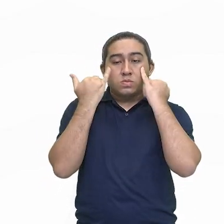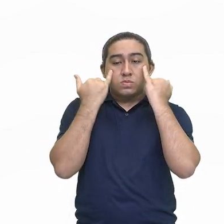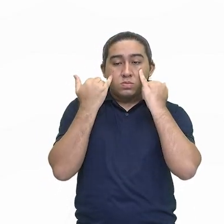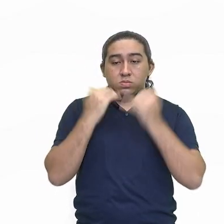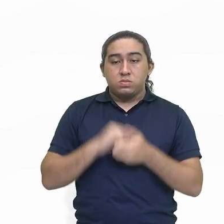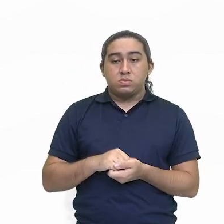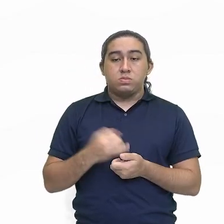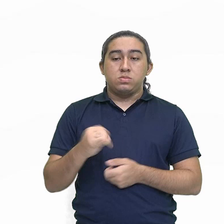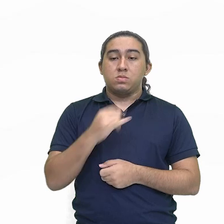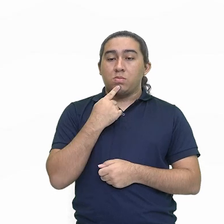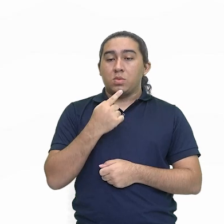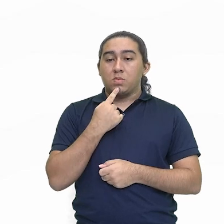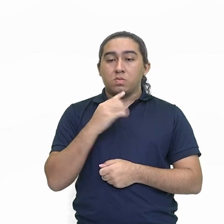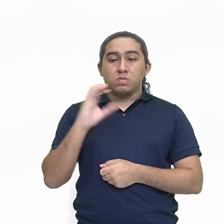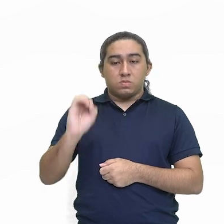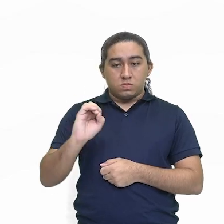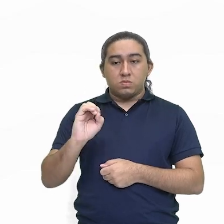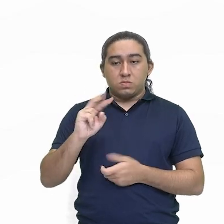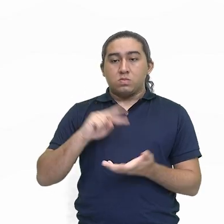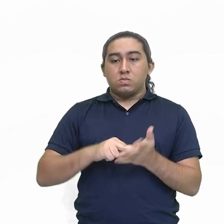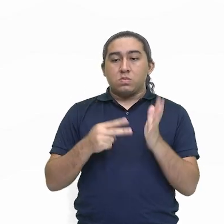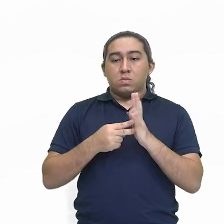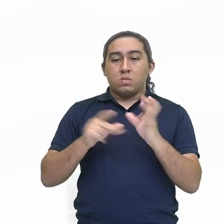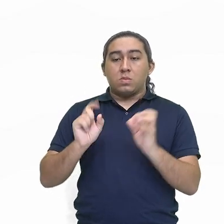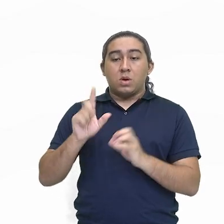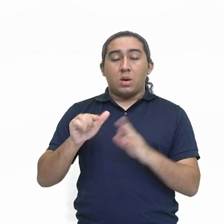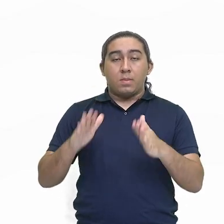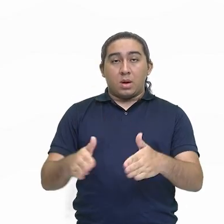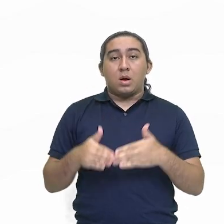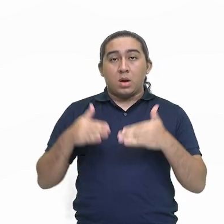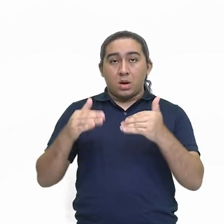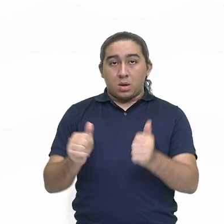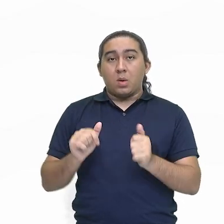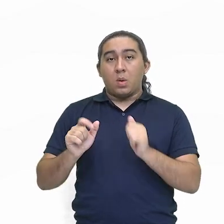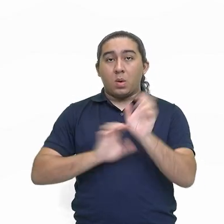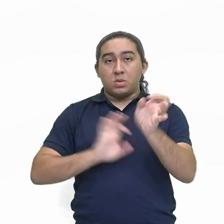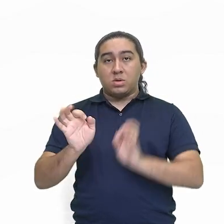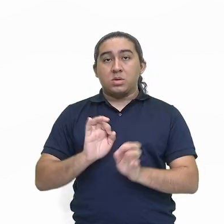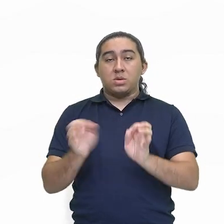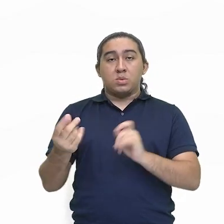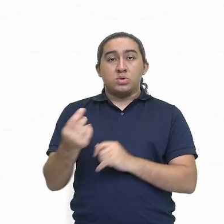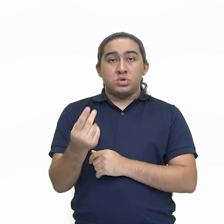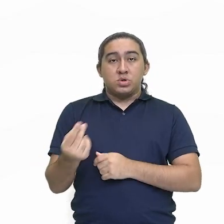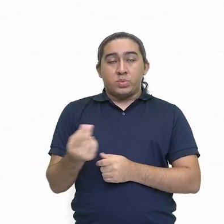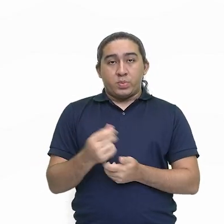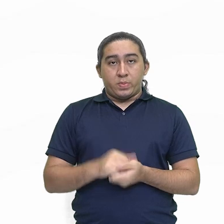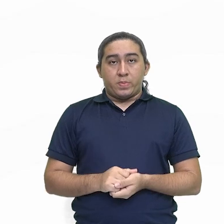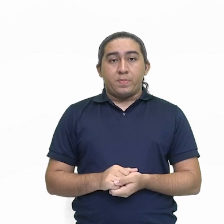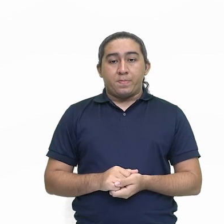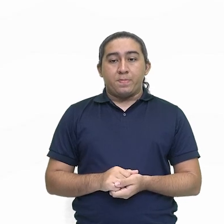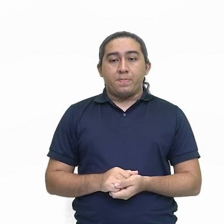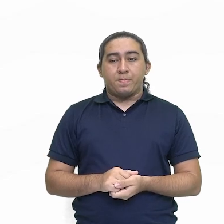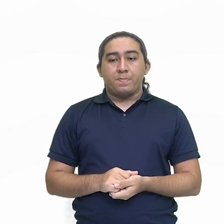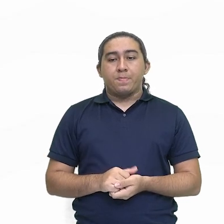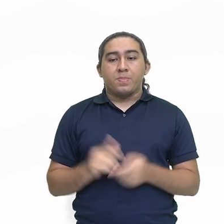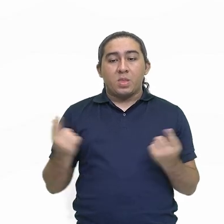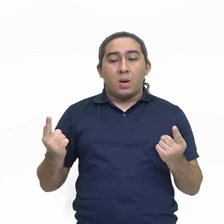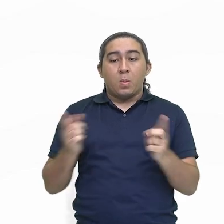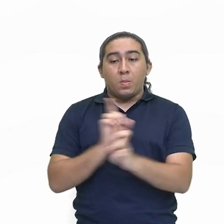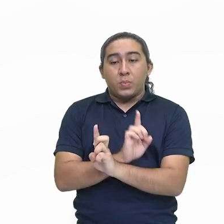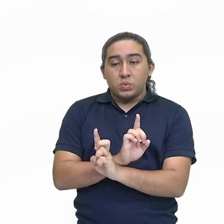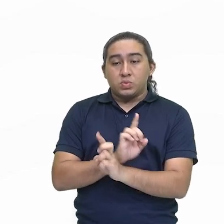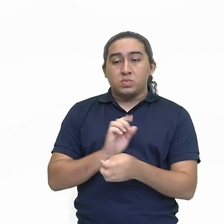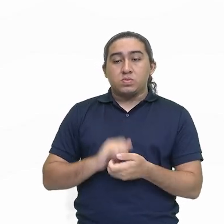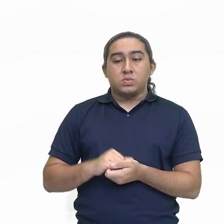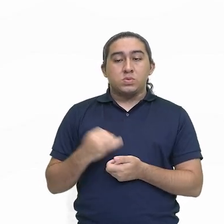mais próximo de 0, significa que é melhor a distribuição de renda. Então é uma lógica oposta. Então, quando a gente